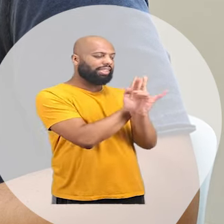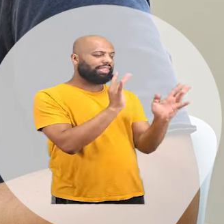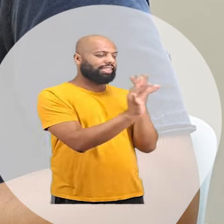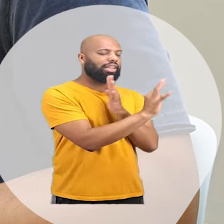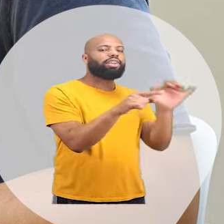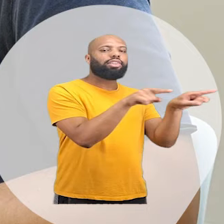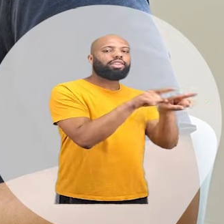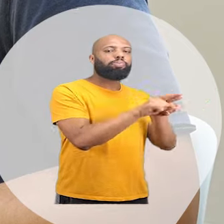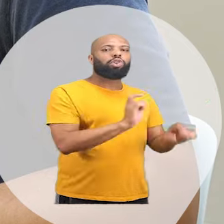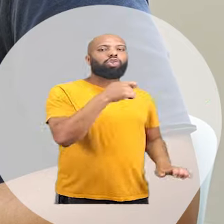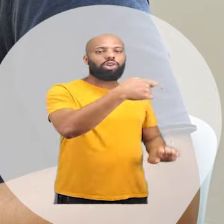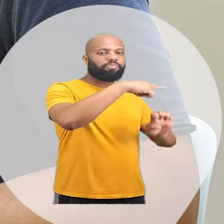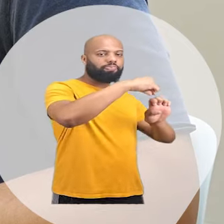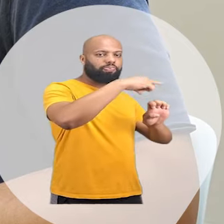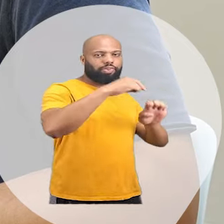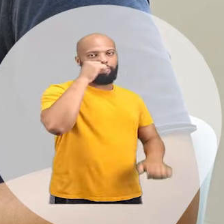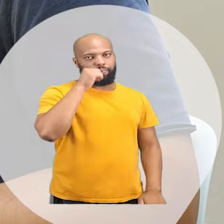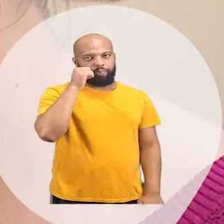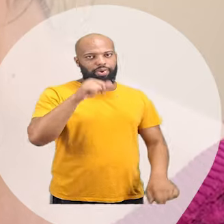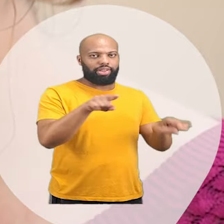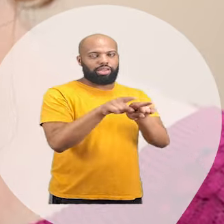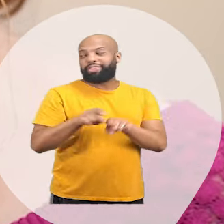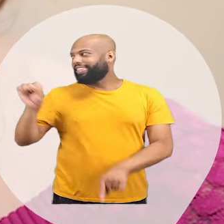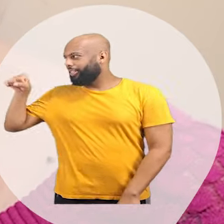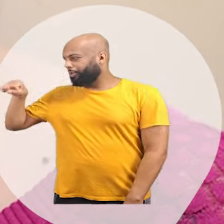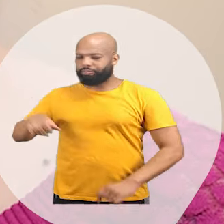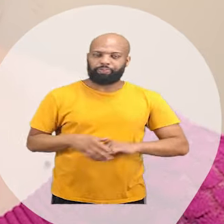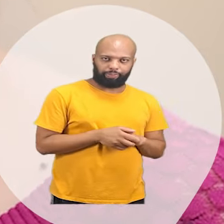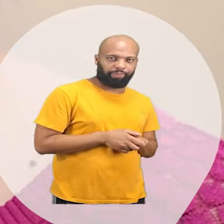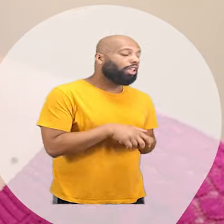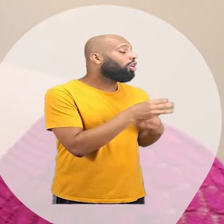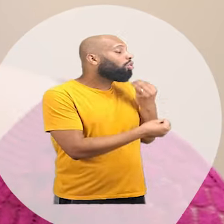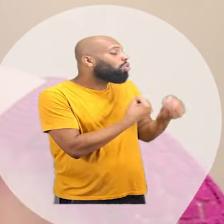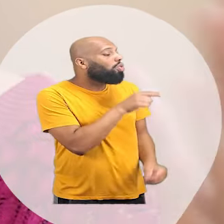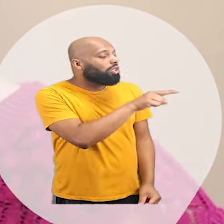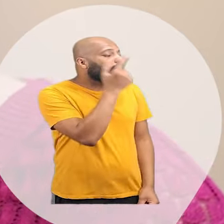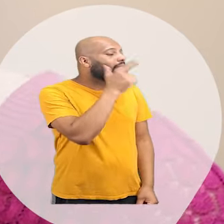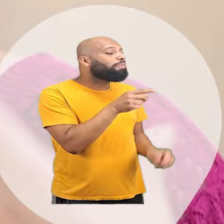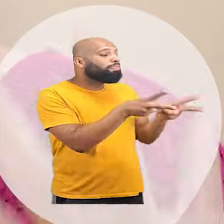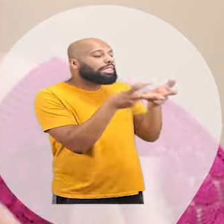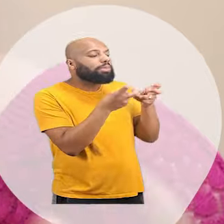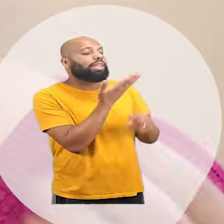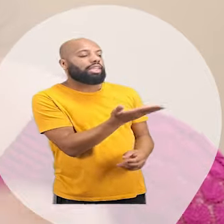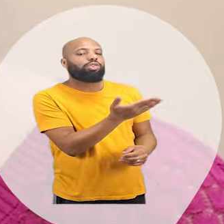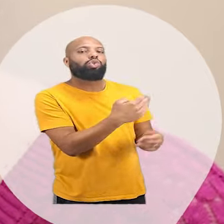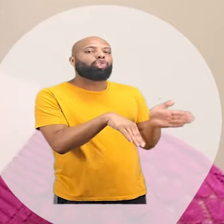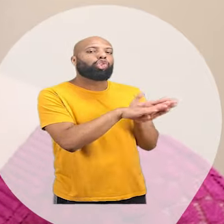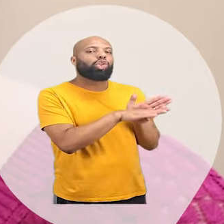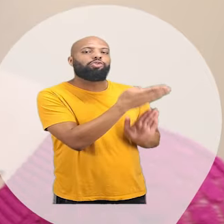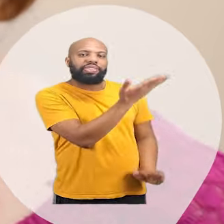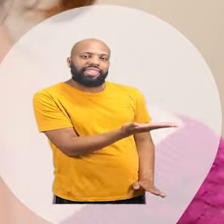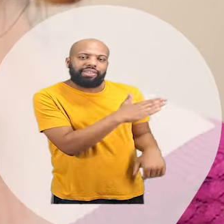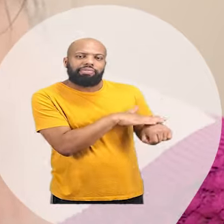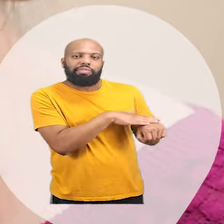e sobre empreendedoras também mulheres Sim como que você você percebeu isso chegou